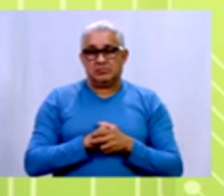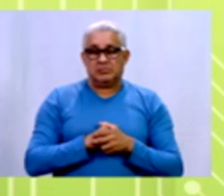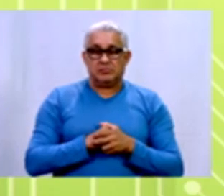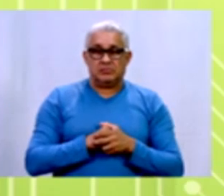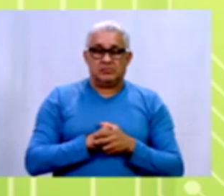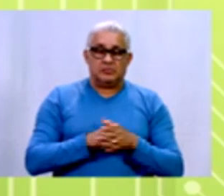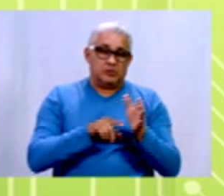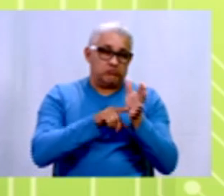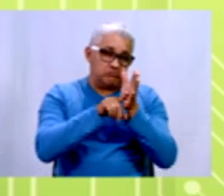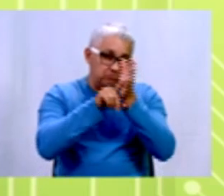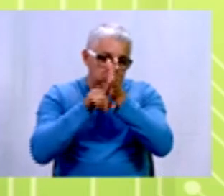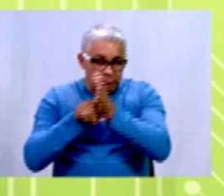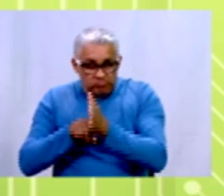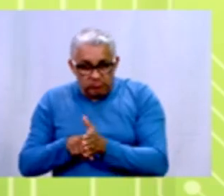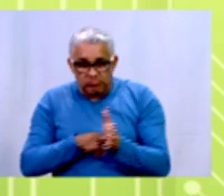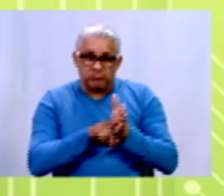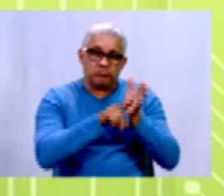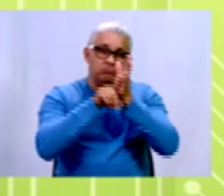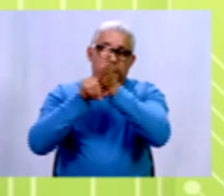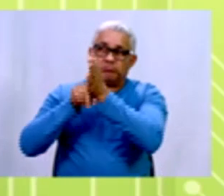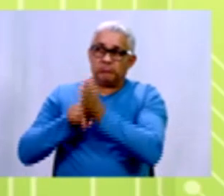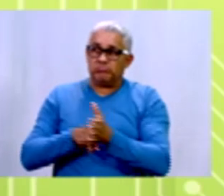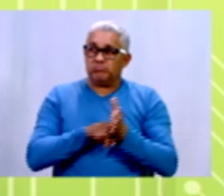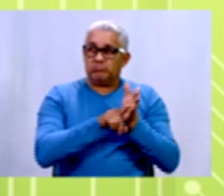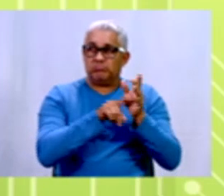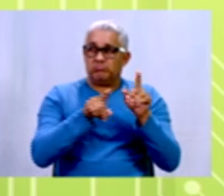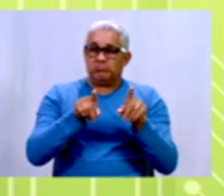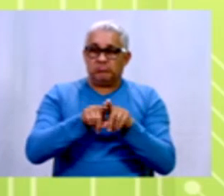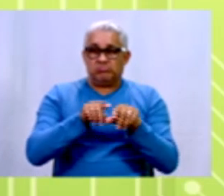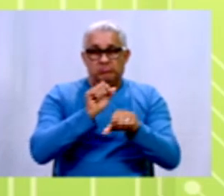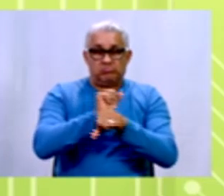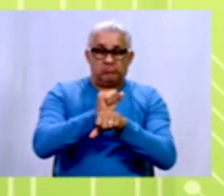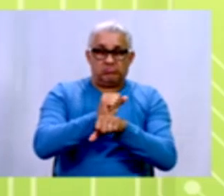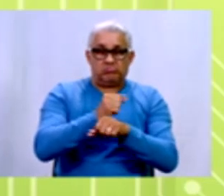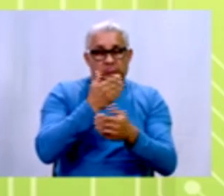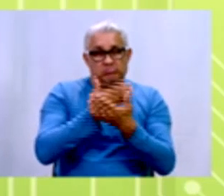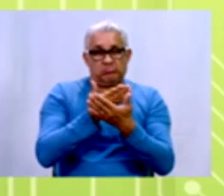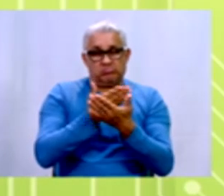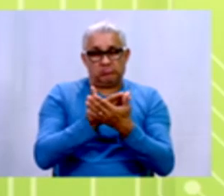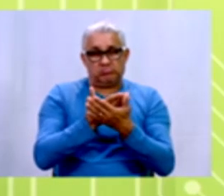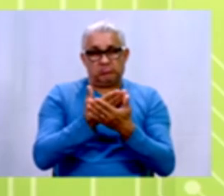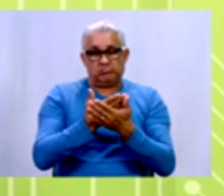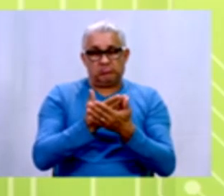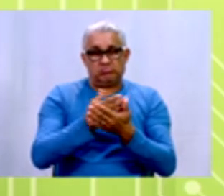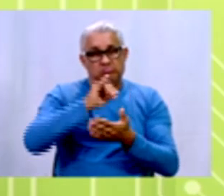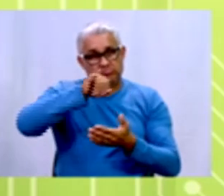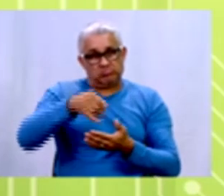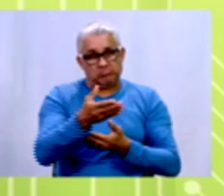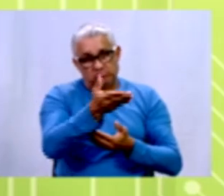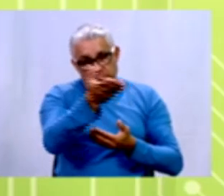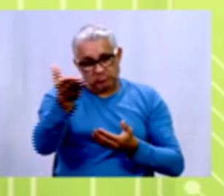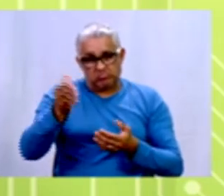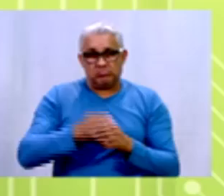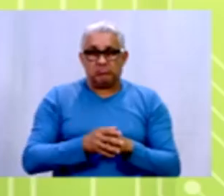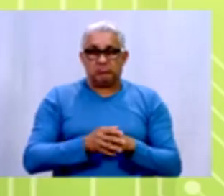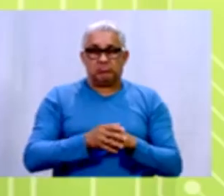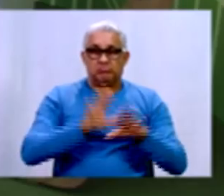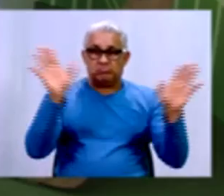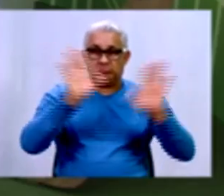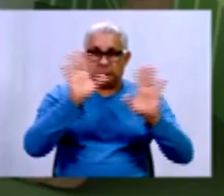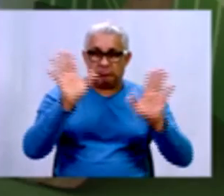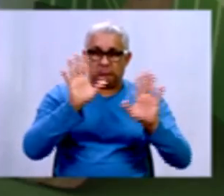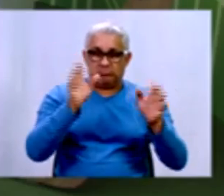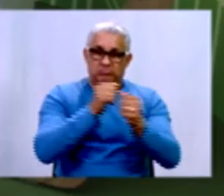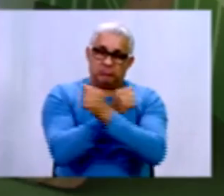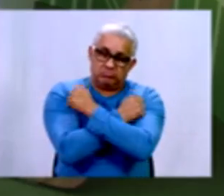consulta, e esperamos que a aula tenha sido de grande proveito para os senhores, e até a próxima.